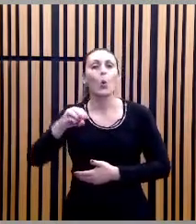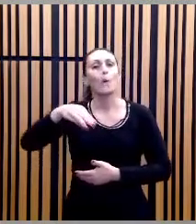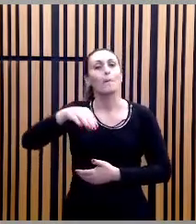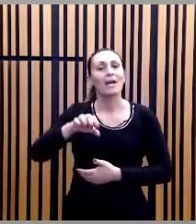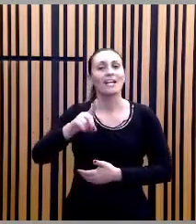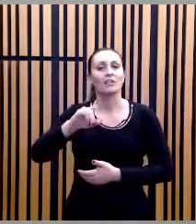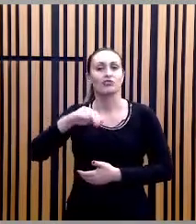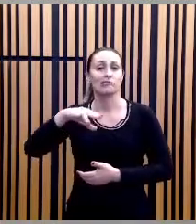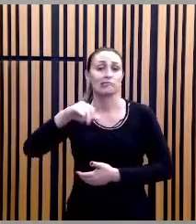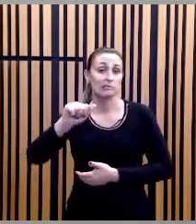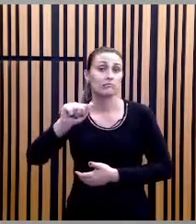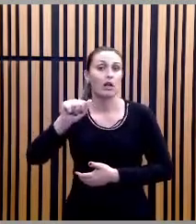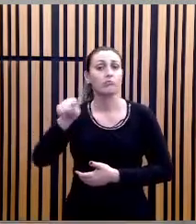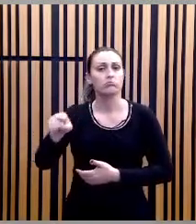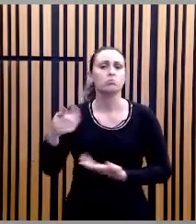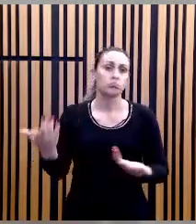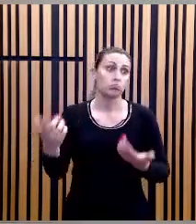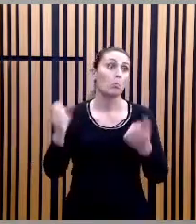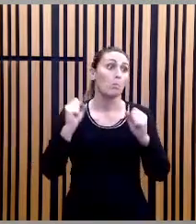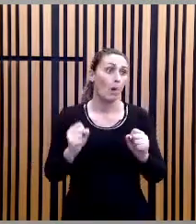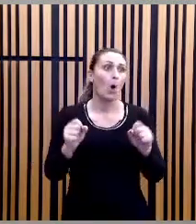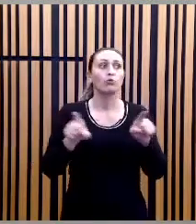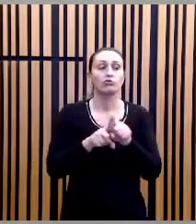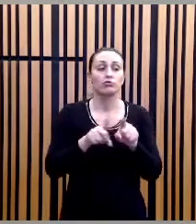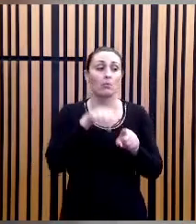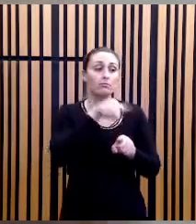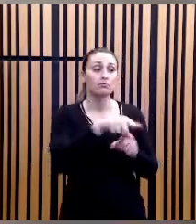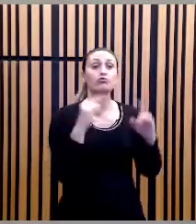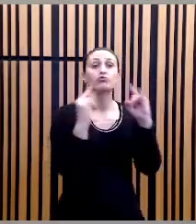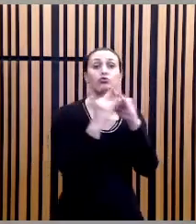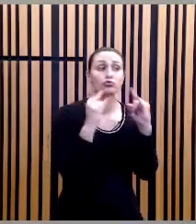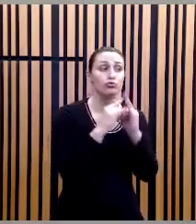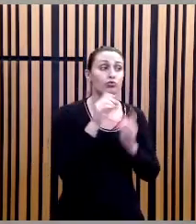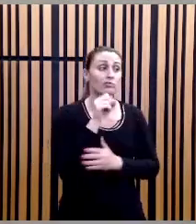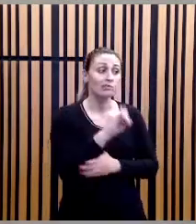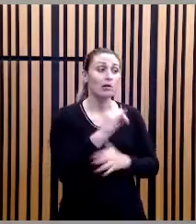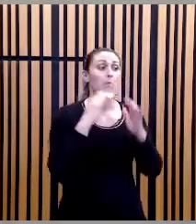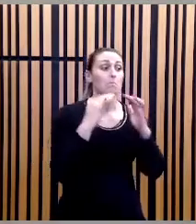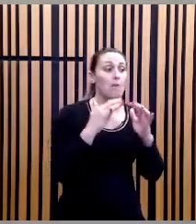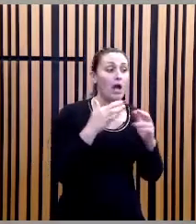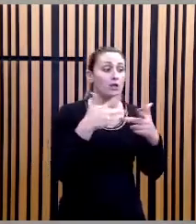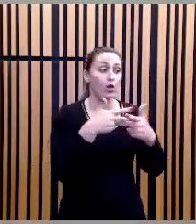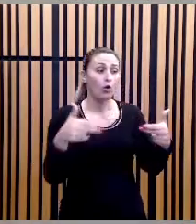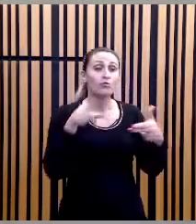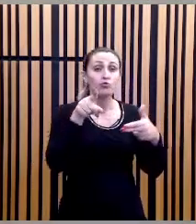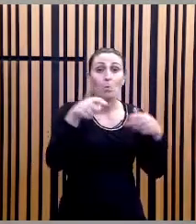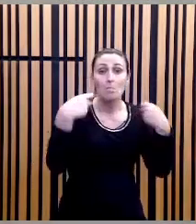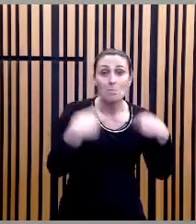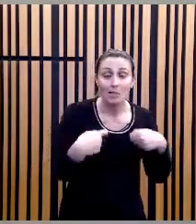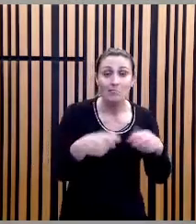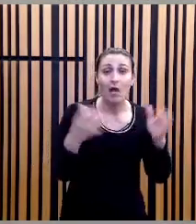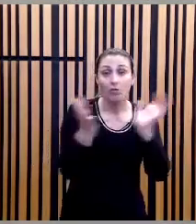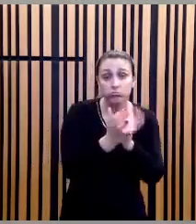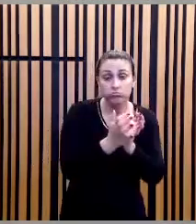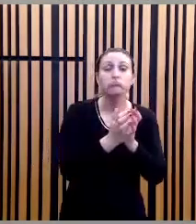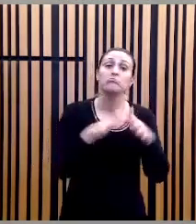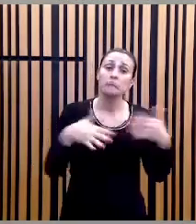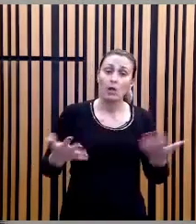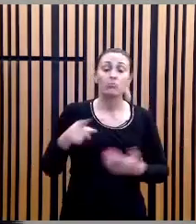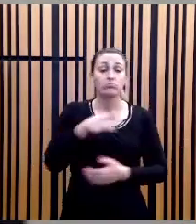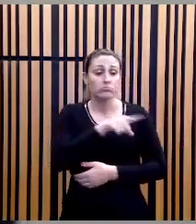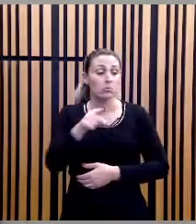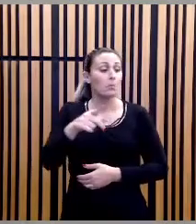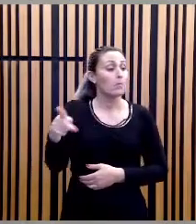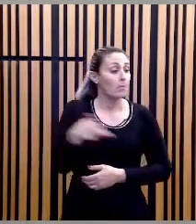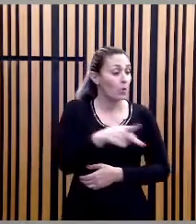que não, um instituto que tenha alguma máquina, alguma coisa que tu possa precisar. Então, os professores, eles fazem